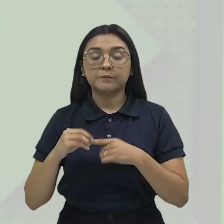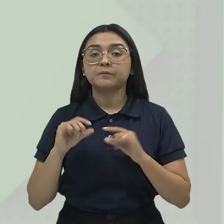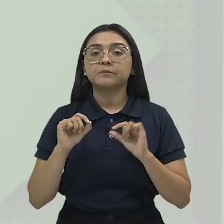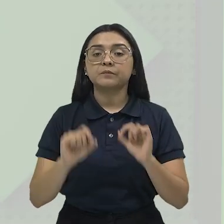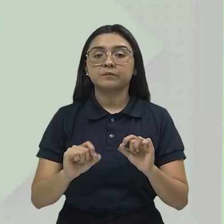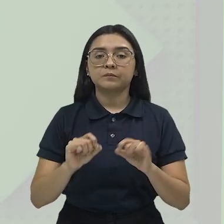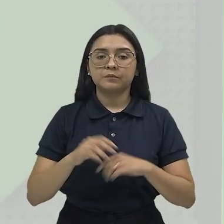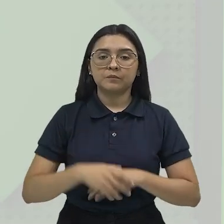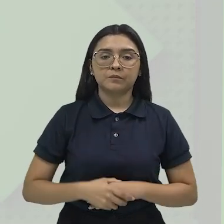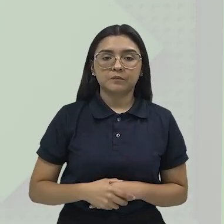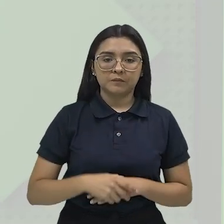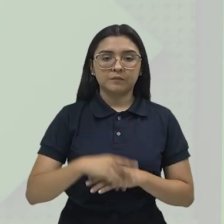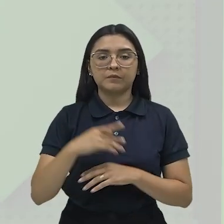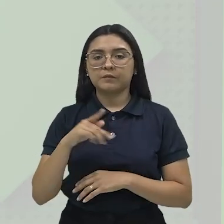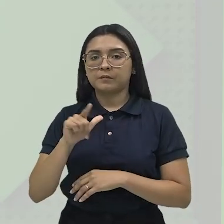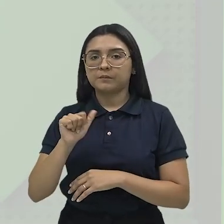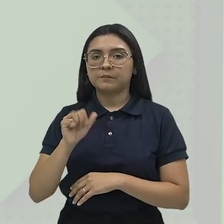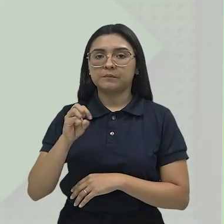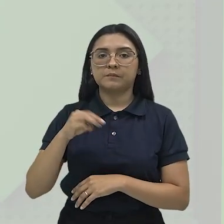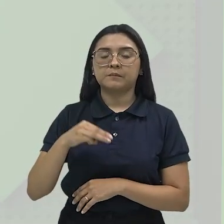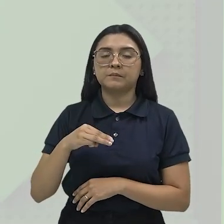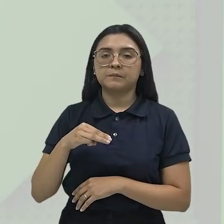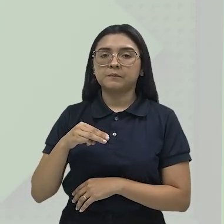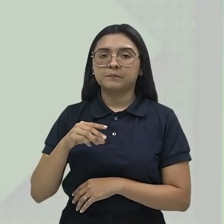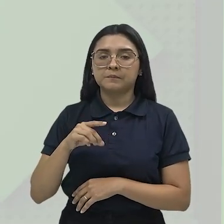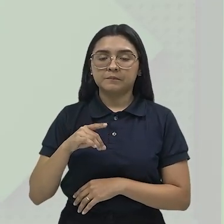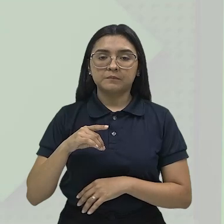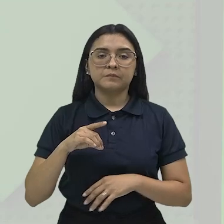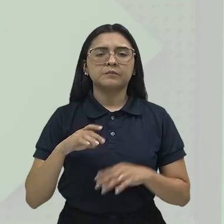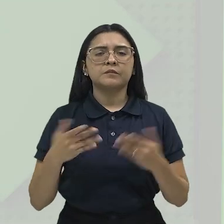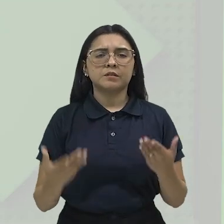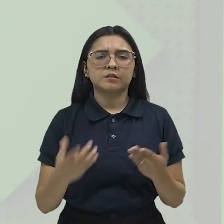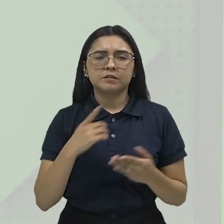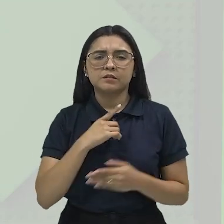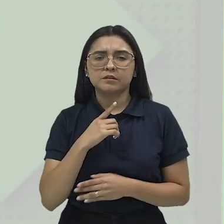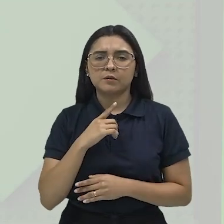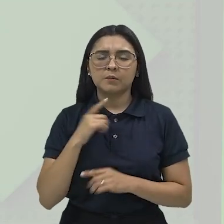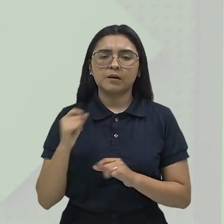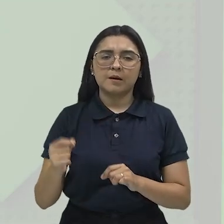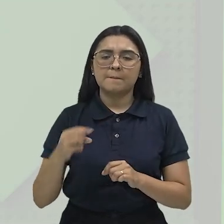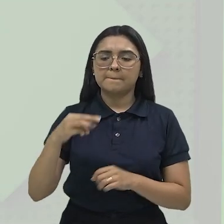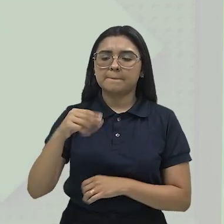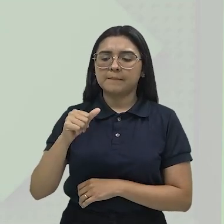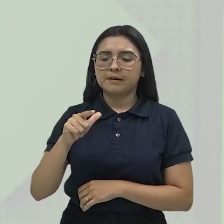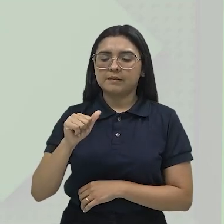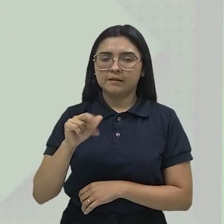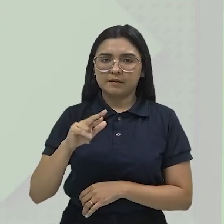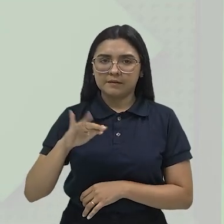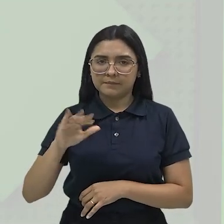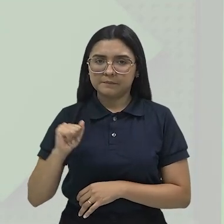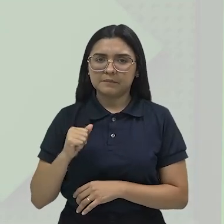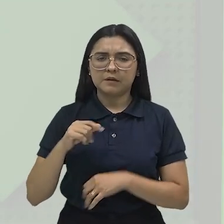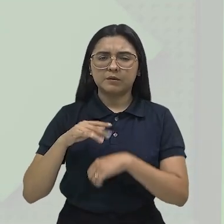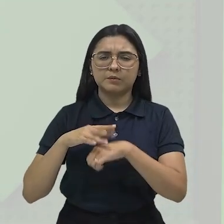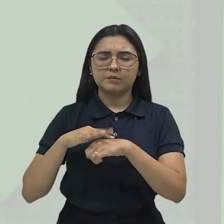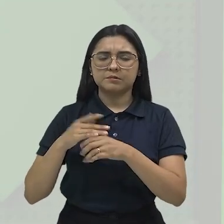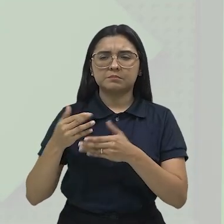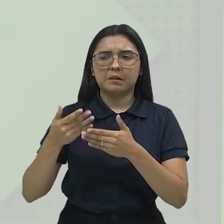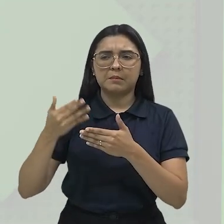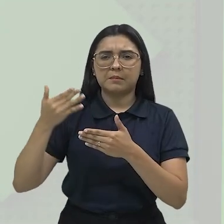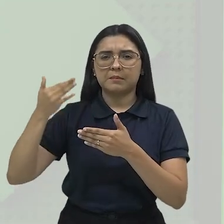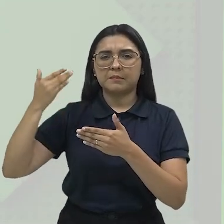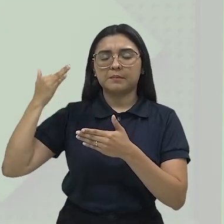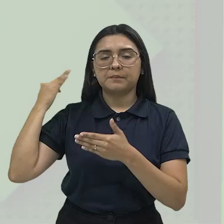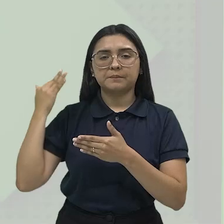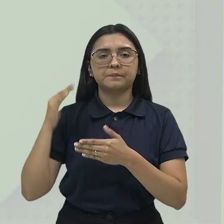o Plasmodium. A malária, gente, é uma doença muito antiga. Se nós formos ver, há registros